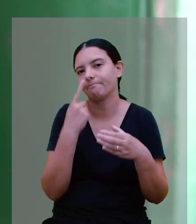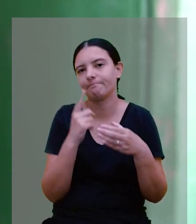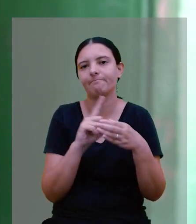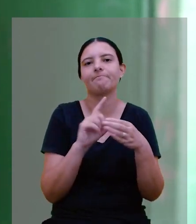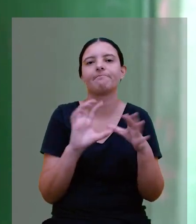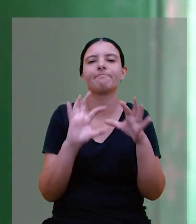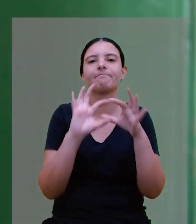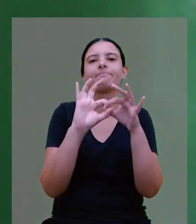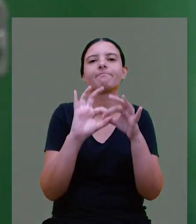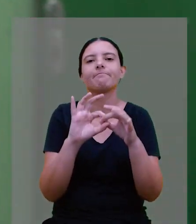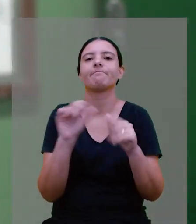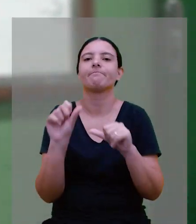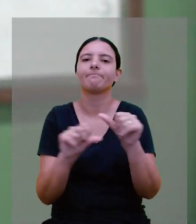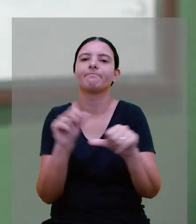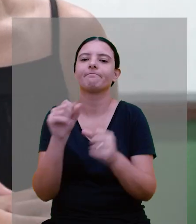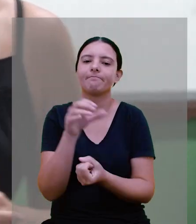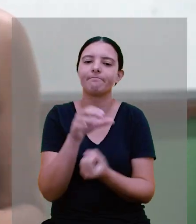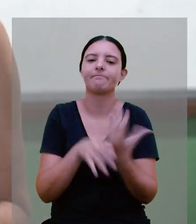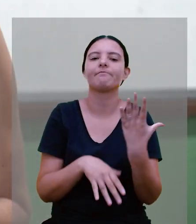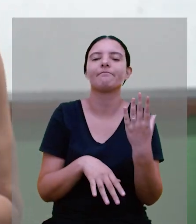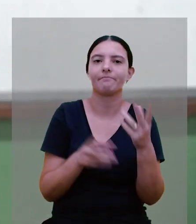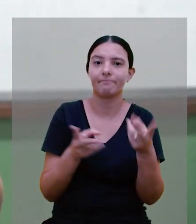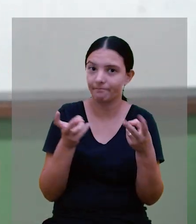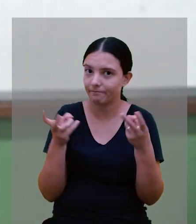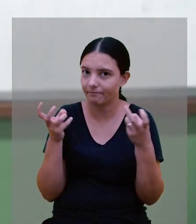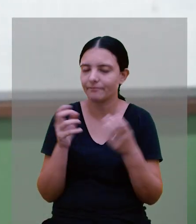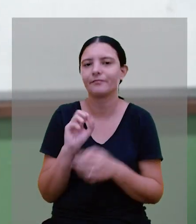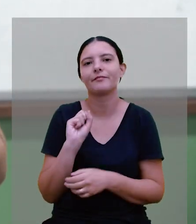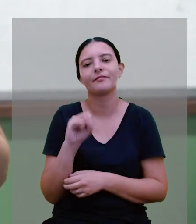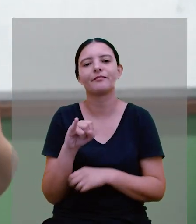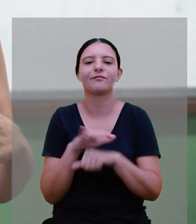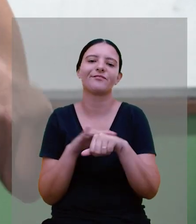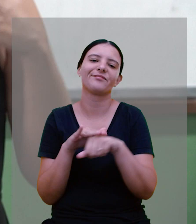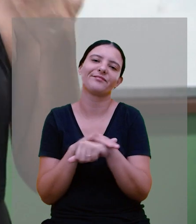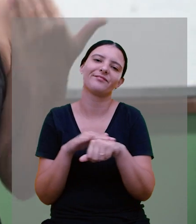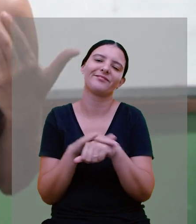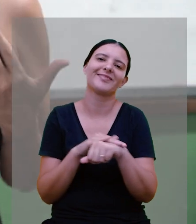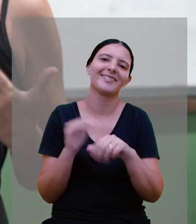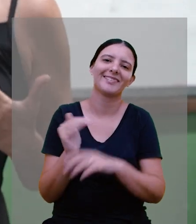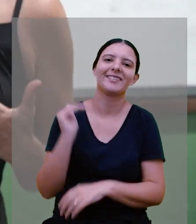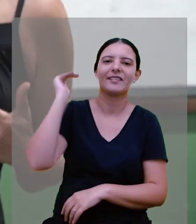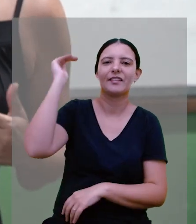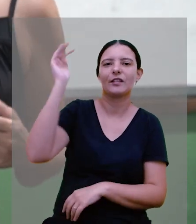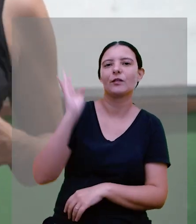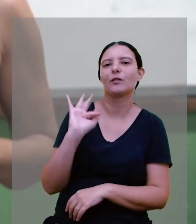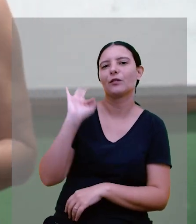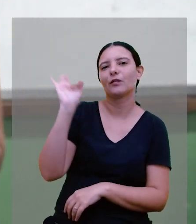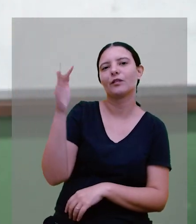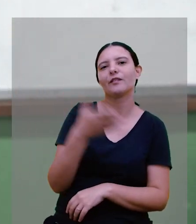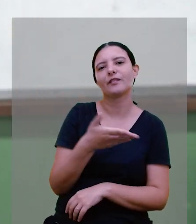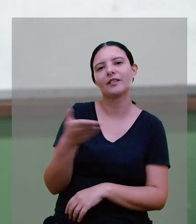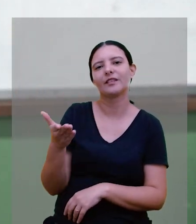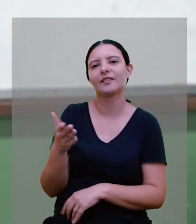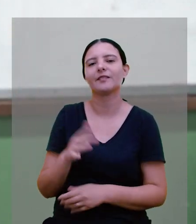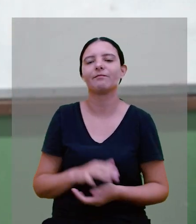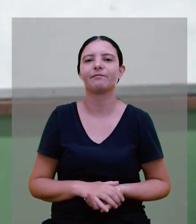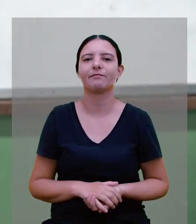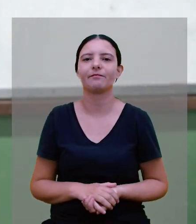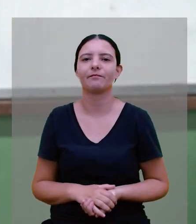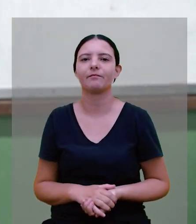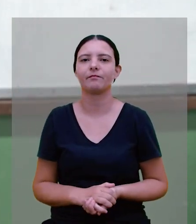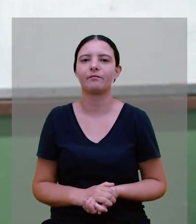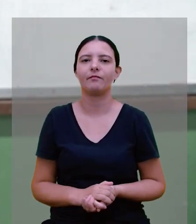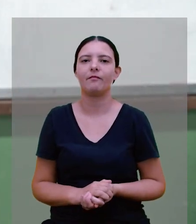vínculo e que produz mudança. Vocês percebem? Se eu pudesse conversar, né, com o adulto que vocês vão ser, né,